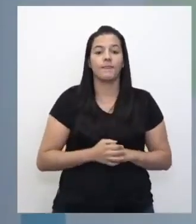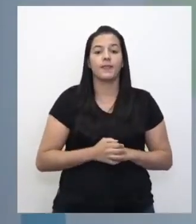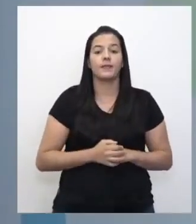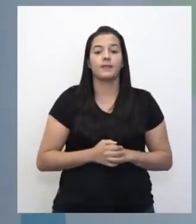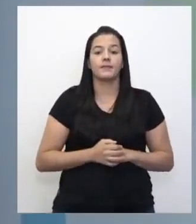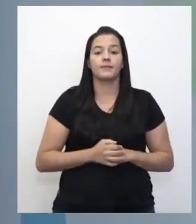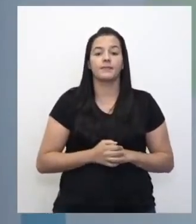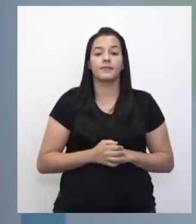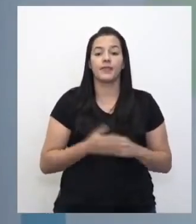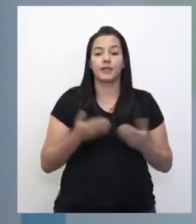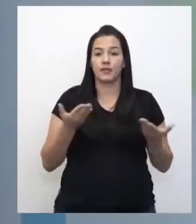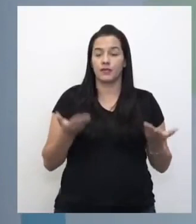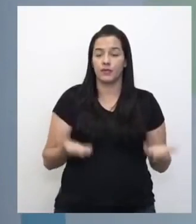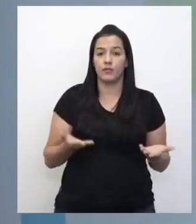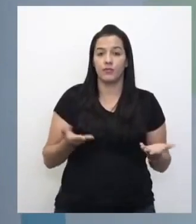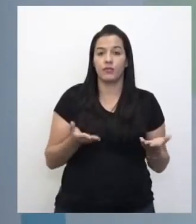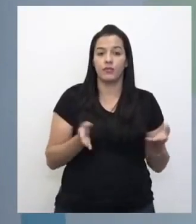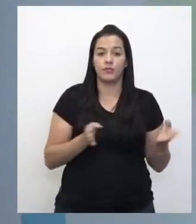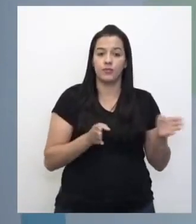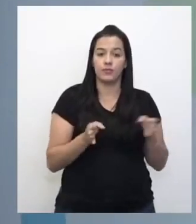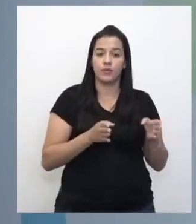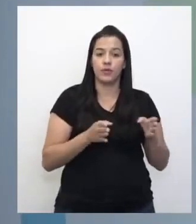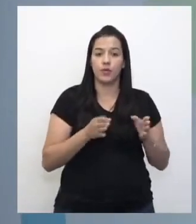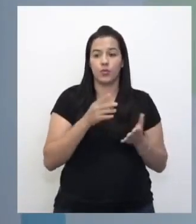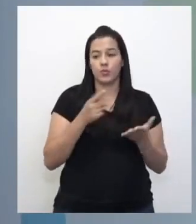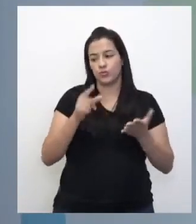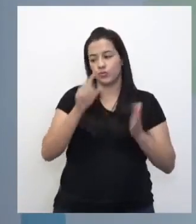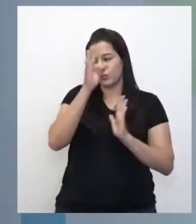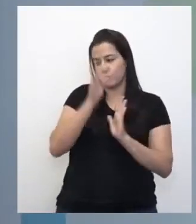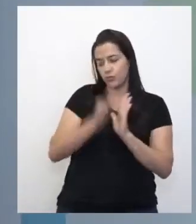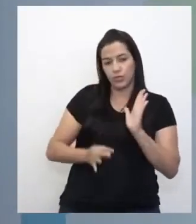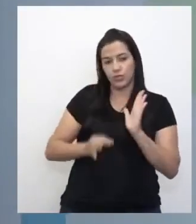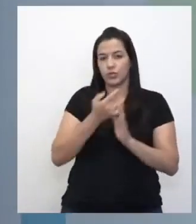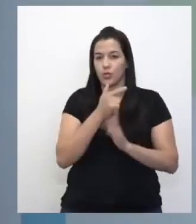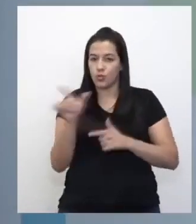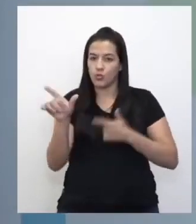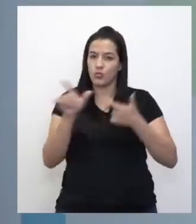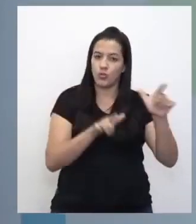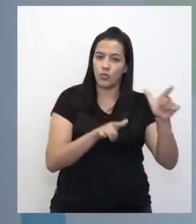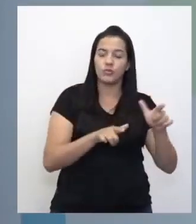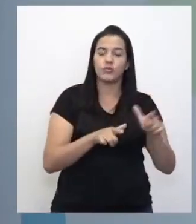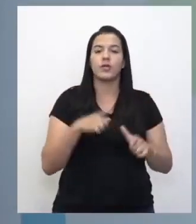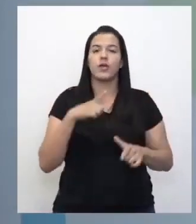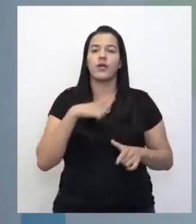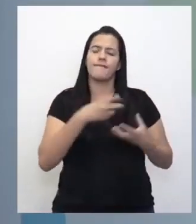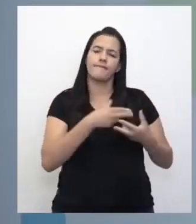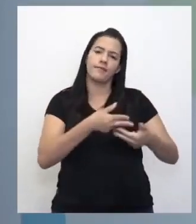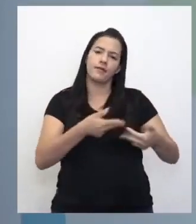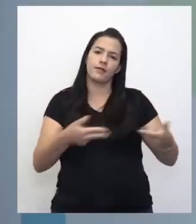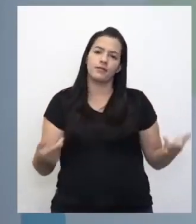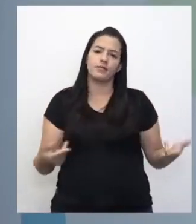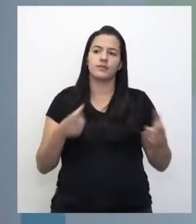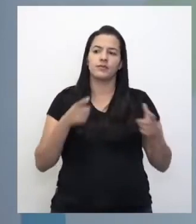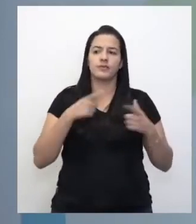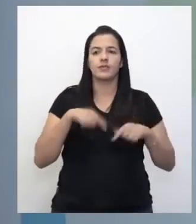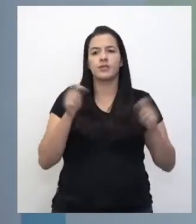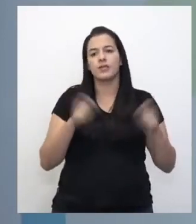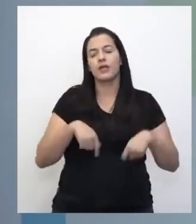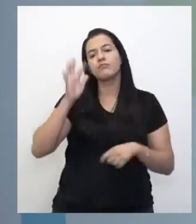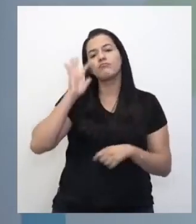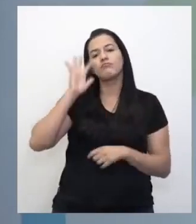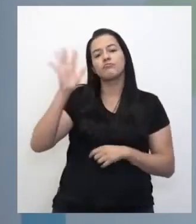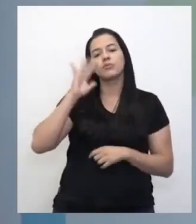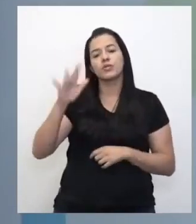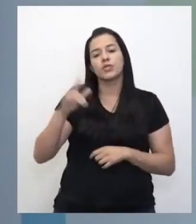né? Nesse caso, o que faz o texto pertencer a uma estética ou a outra é uma porção de elementos que nos leva a pensar, olha,